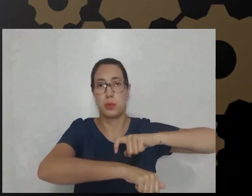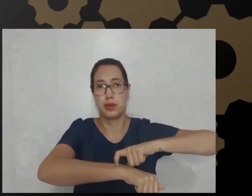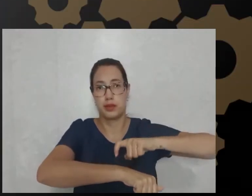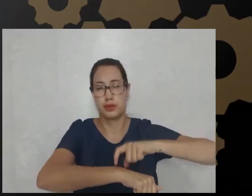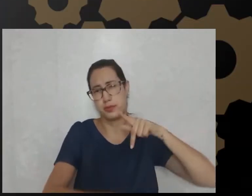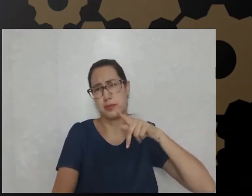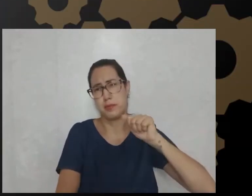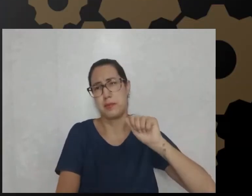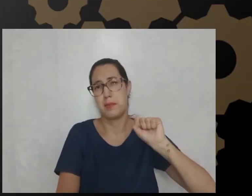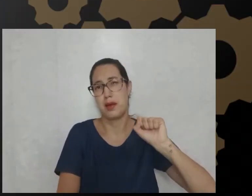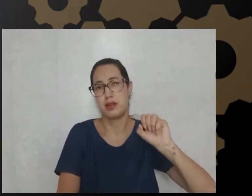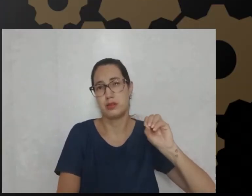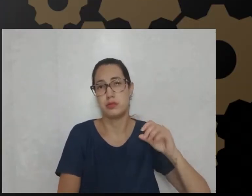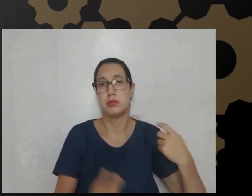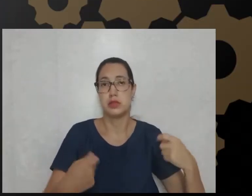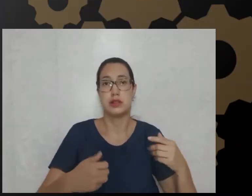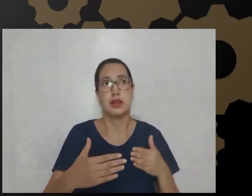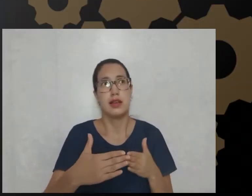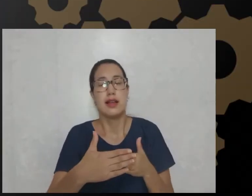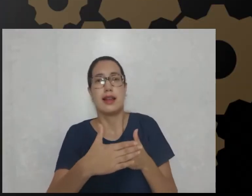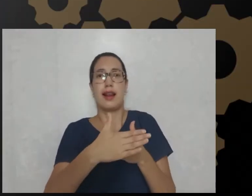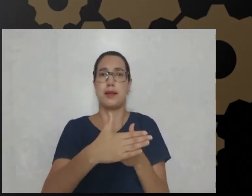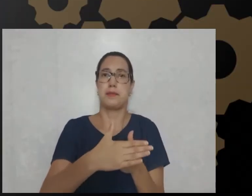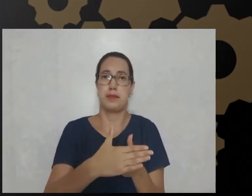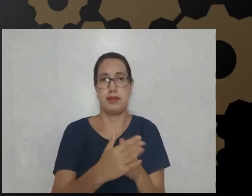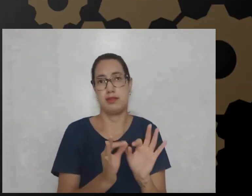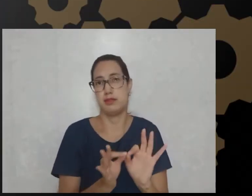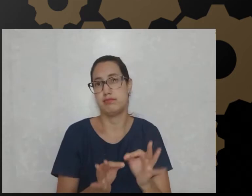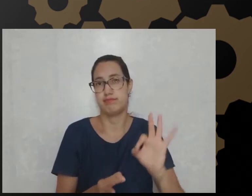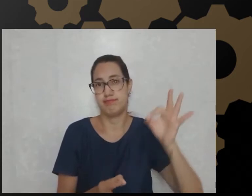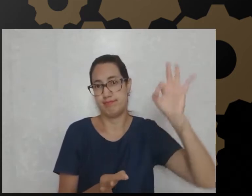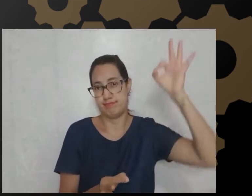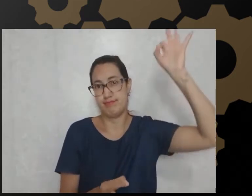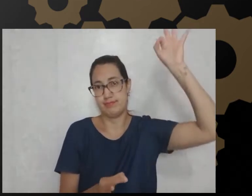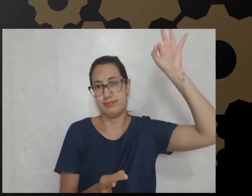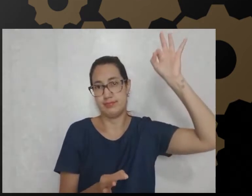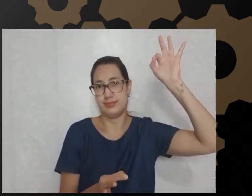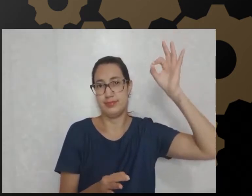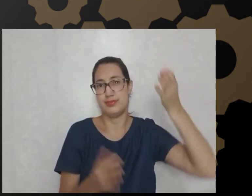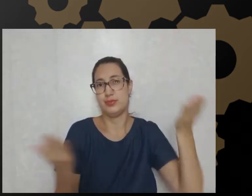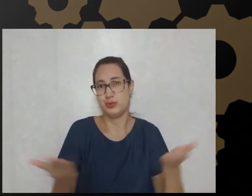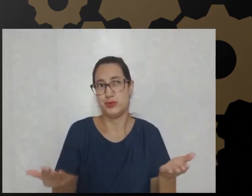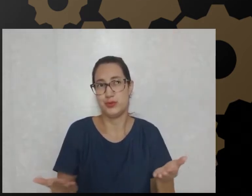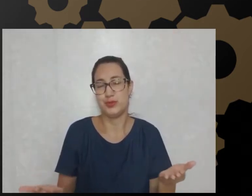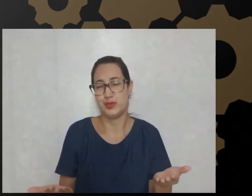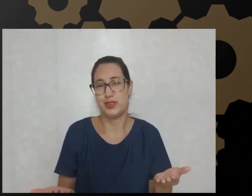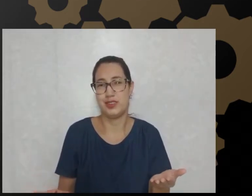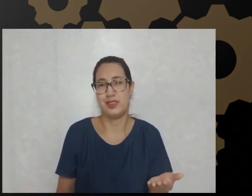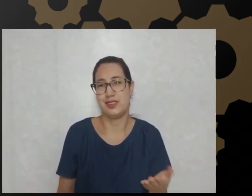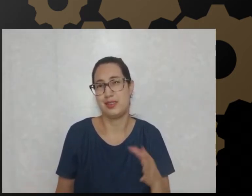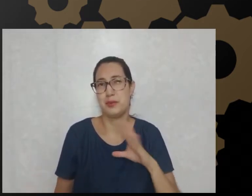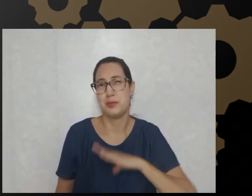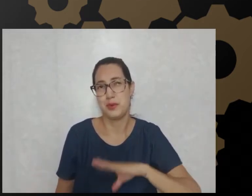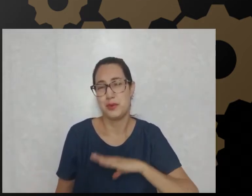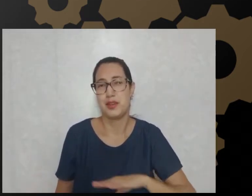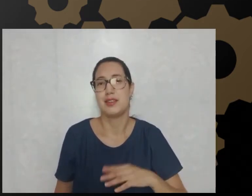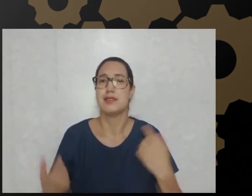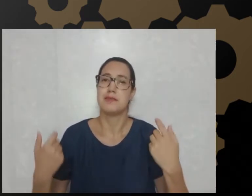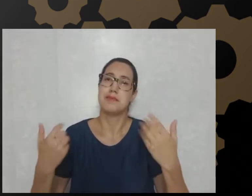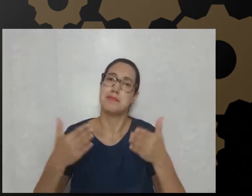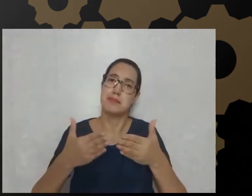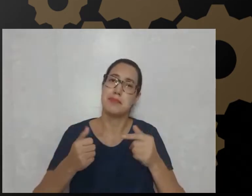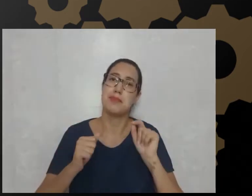incluir limites de extensão. E o que é que seriam isso? Levando para a nossa língua portuguesa. Você colocar adjetivos,